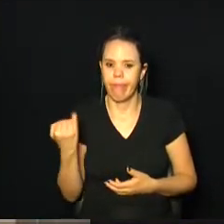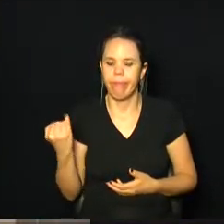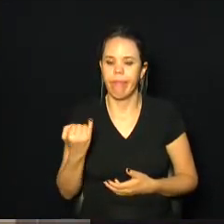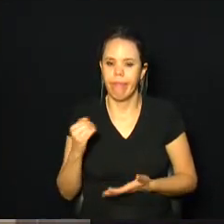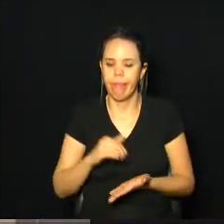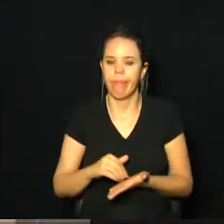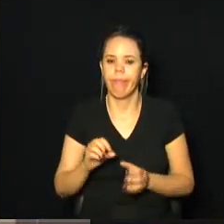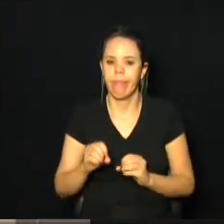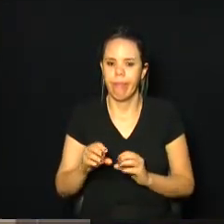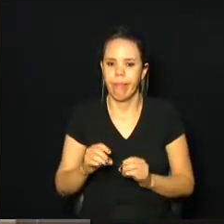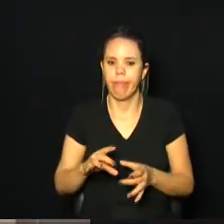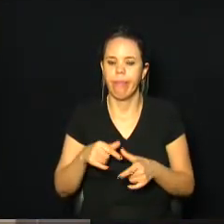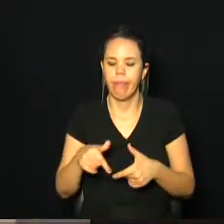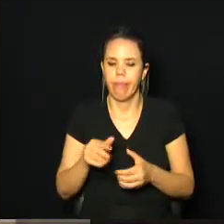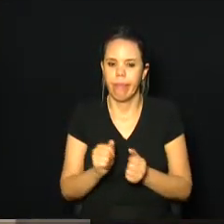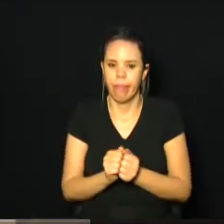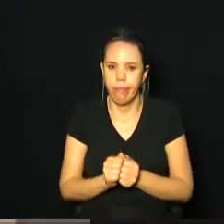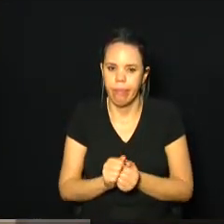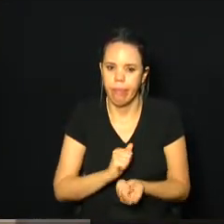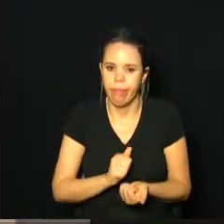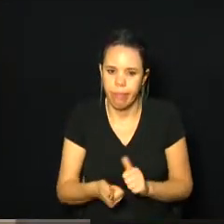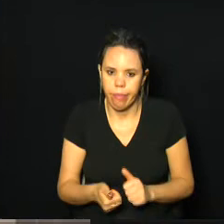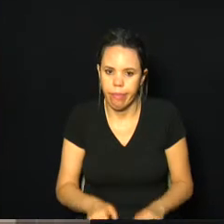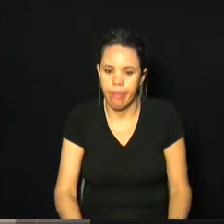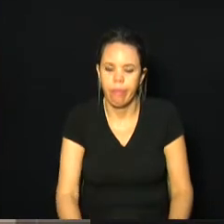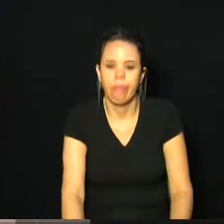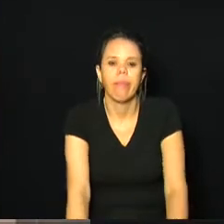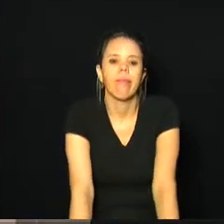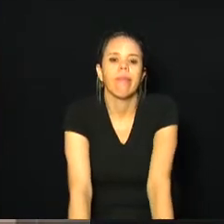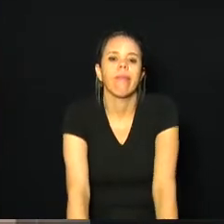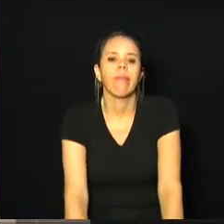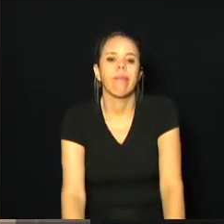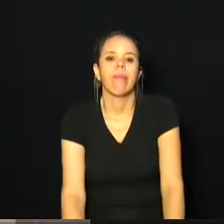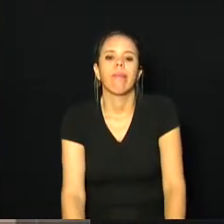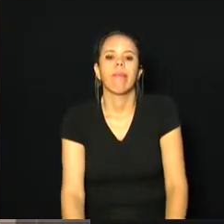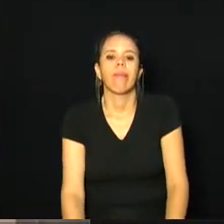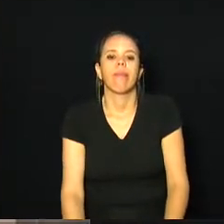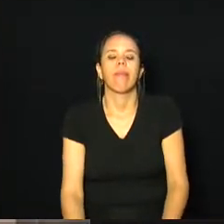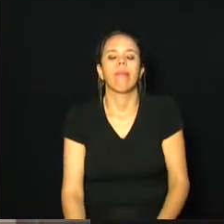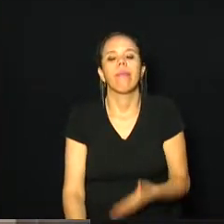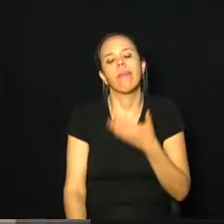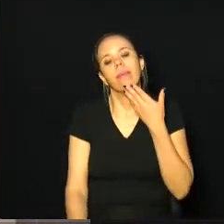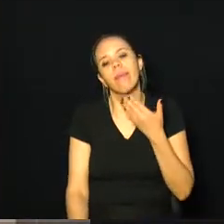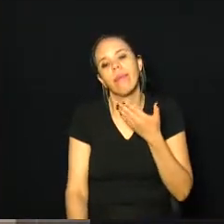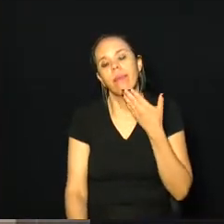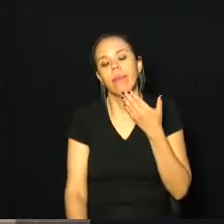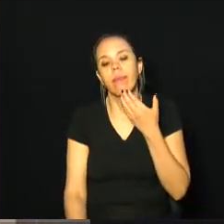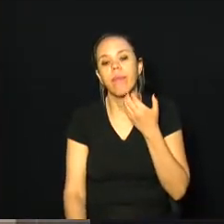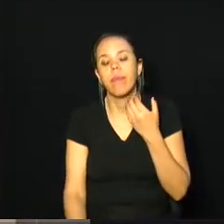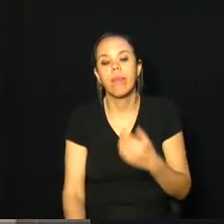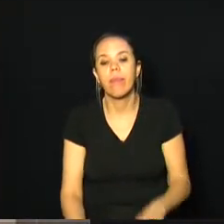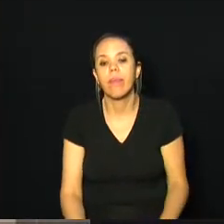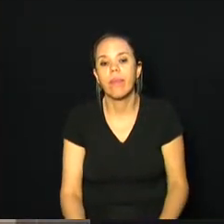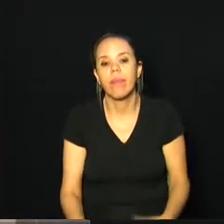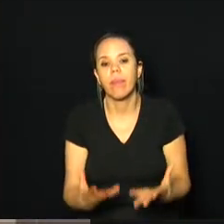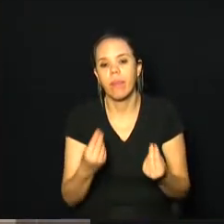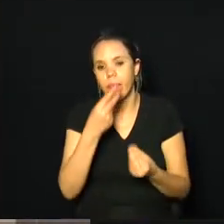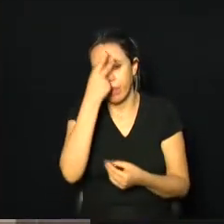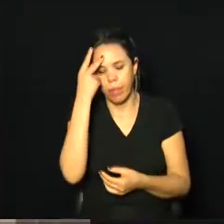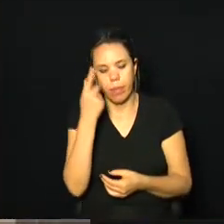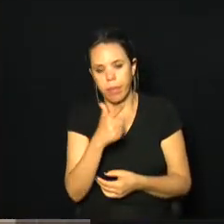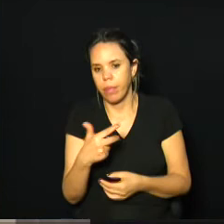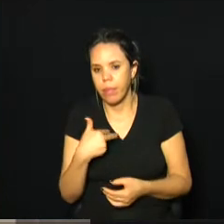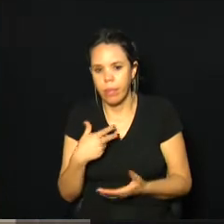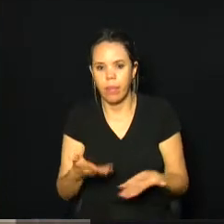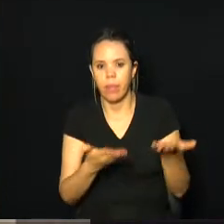de Educação trabalhar junto com a Secretaria de Esporte, porque isso facilita, é um facilitador para muita gente que não tem condição